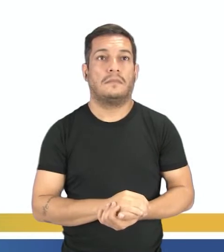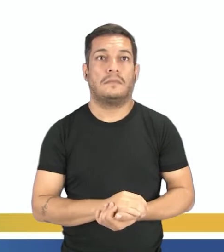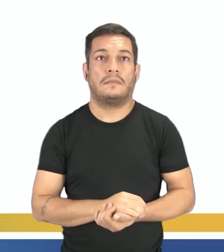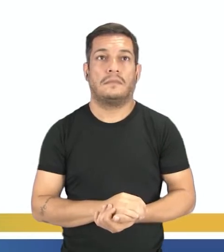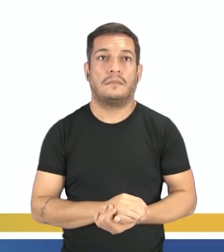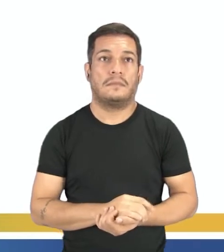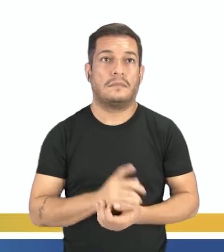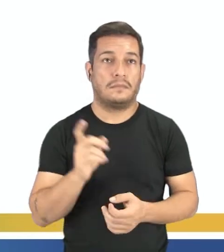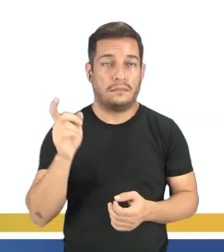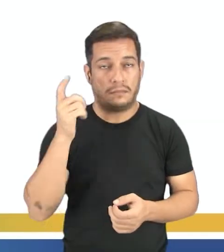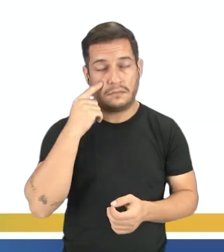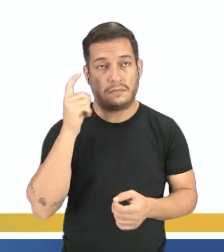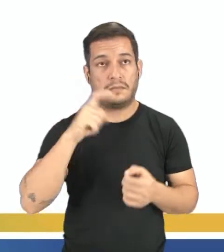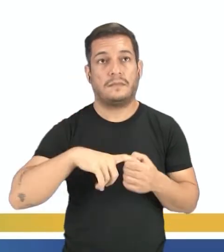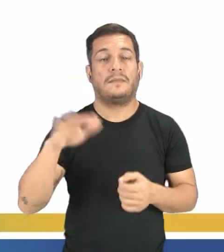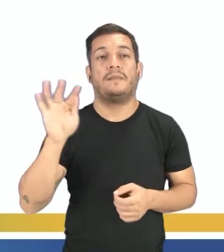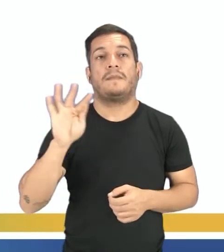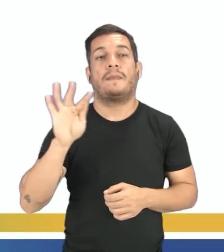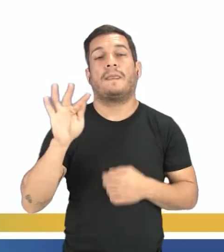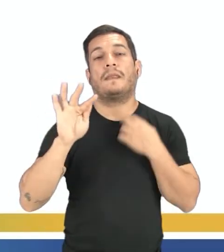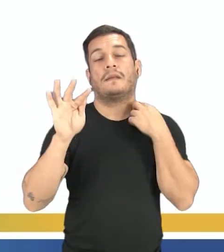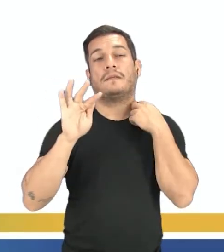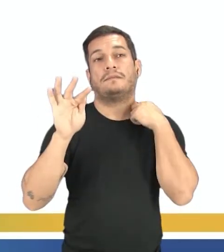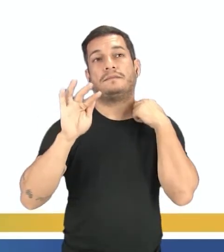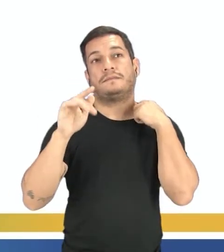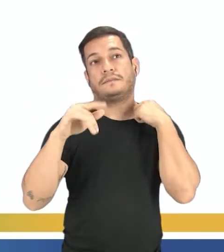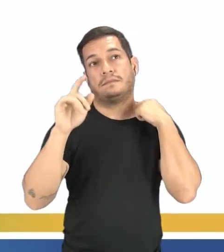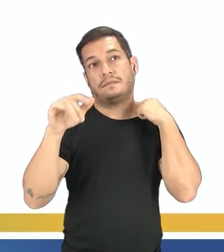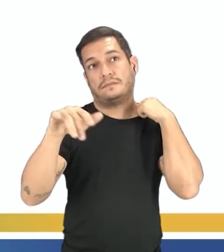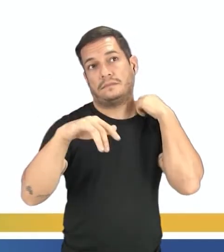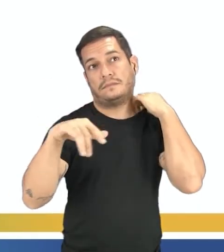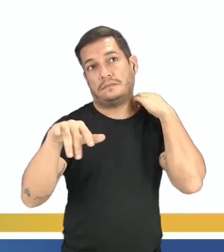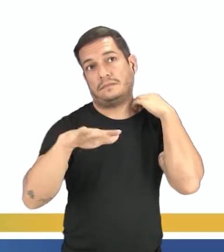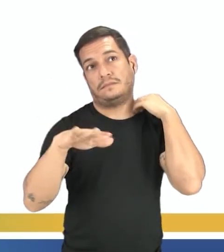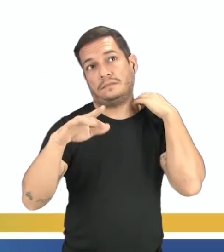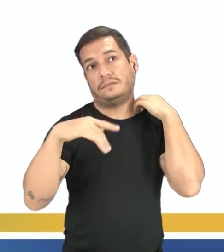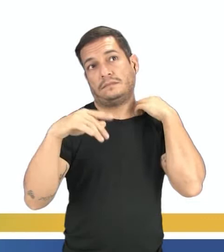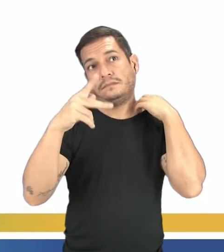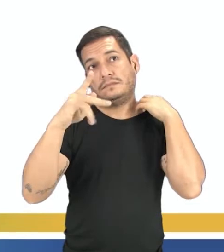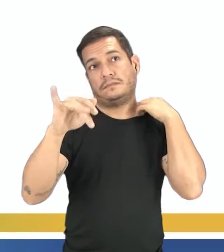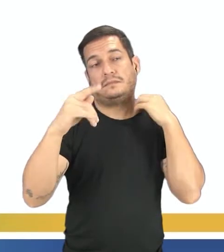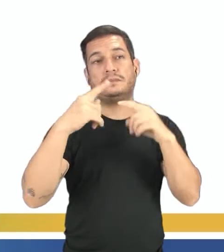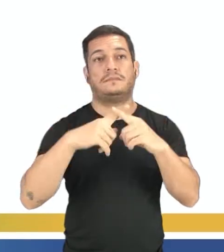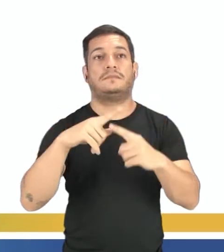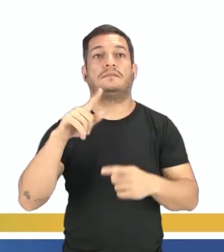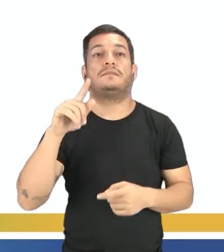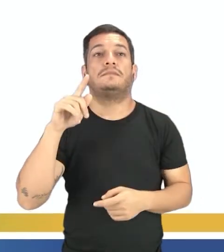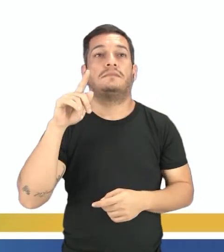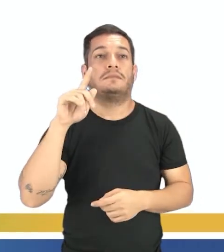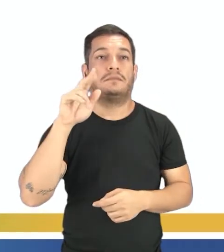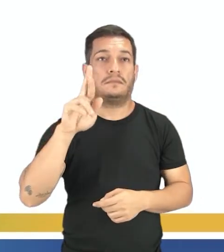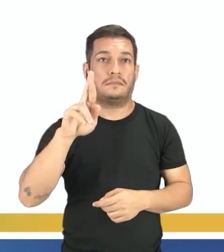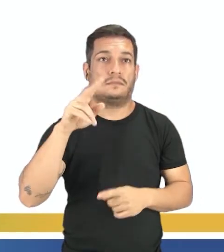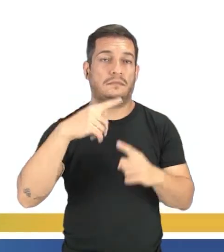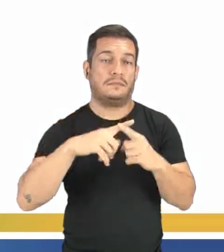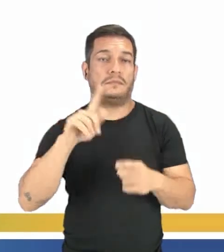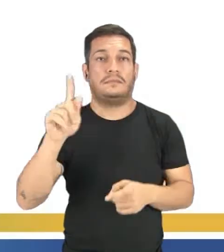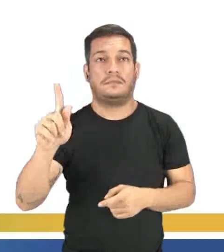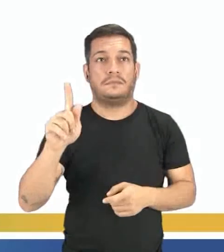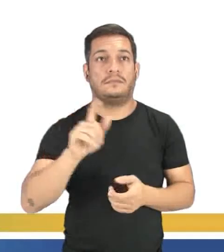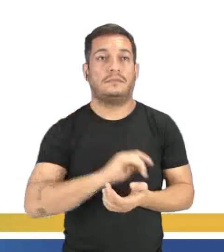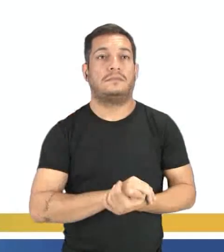Voltamos na fórmula que foi dito, né? Que é a área lateral é igual a π vezes R vezes